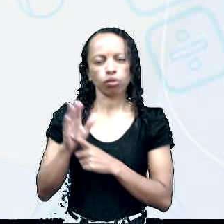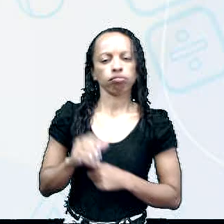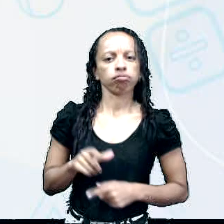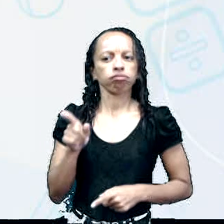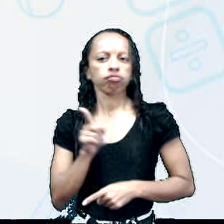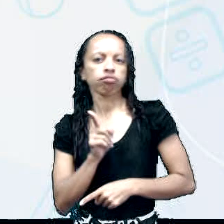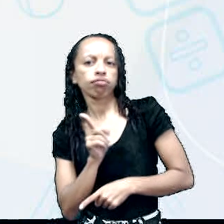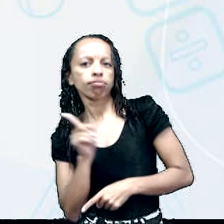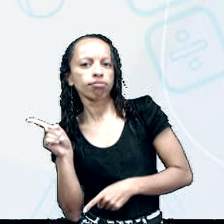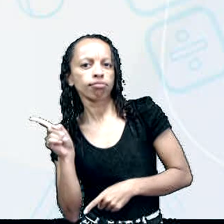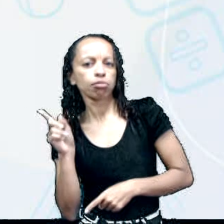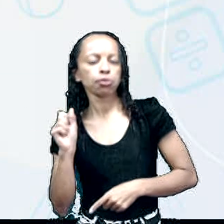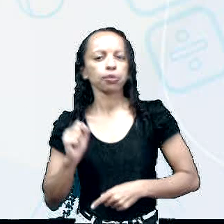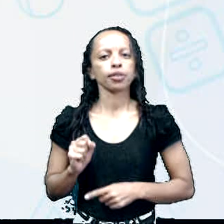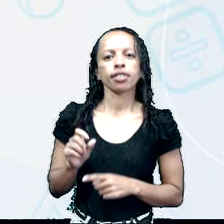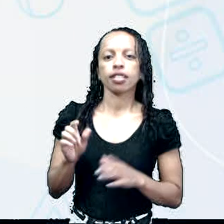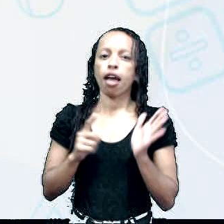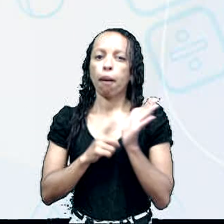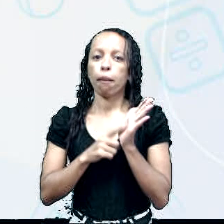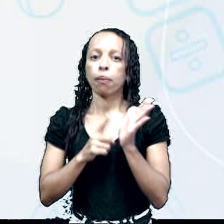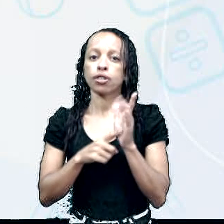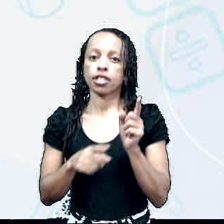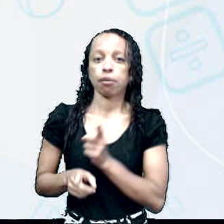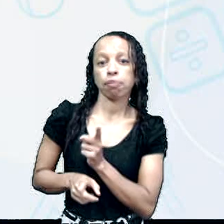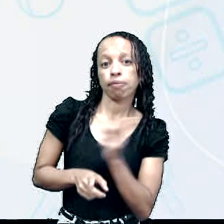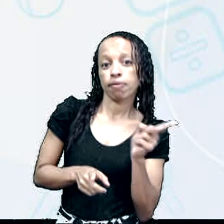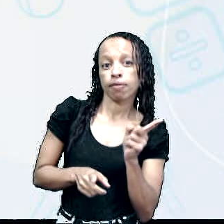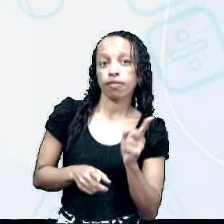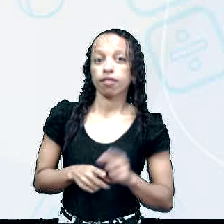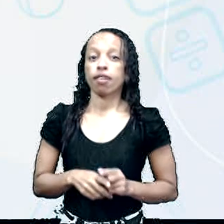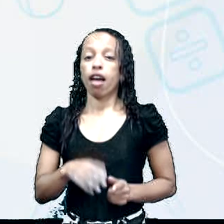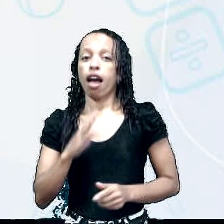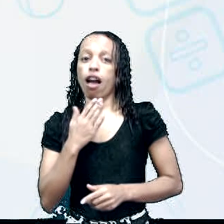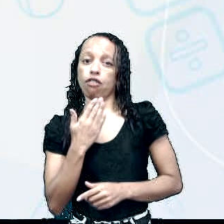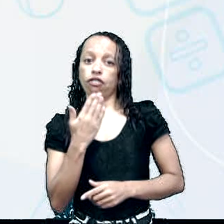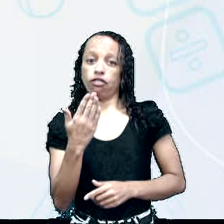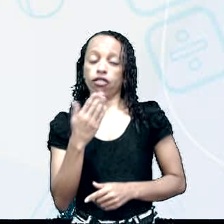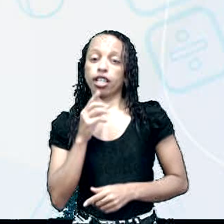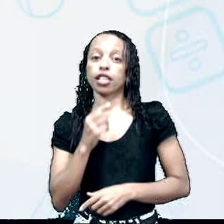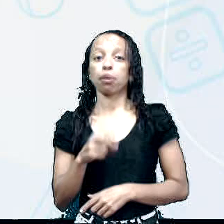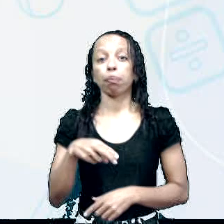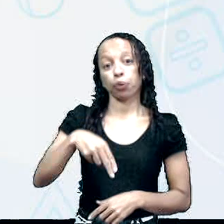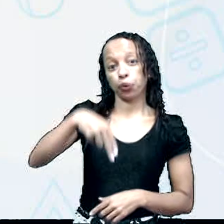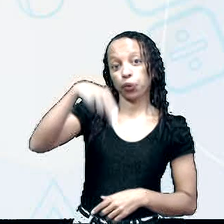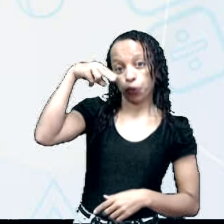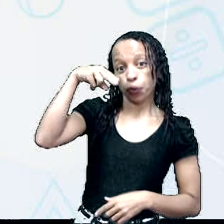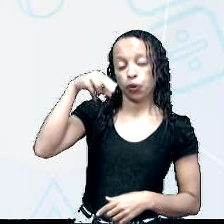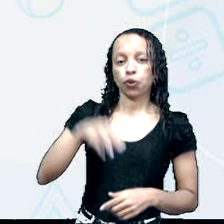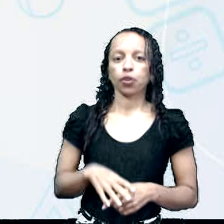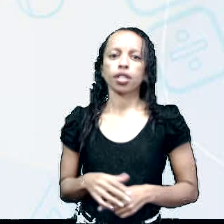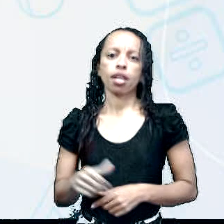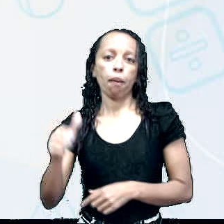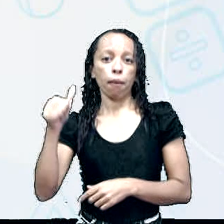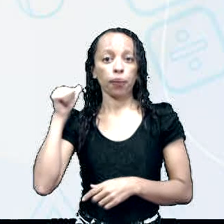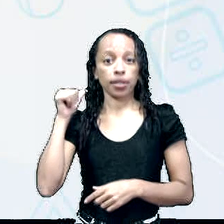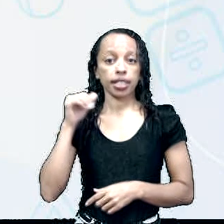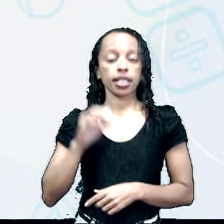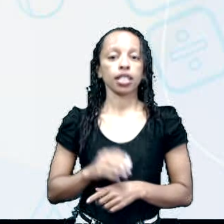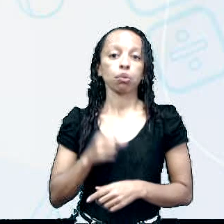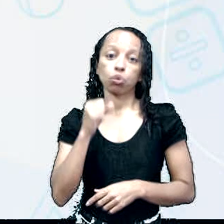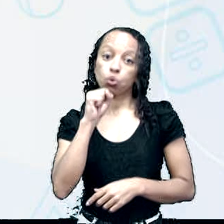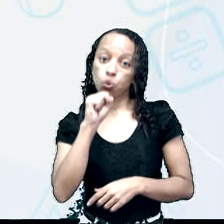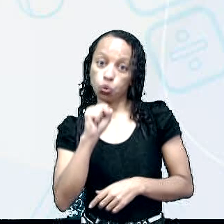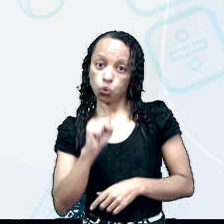a mão esquerda apontando para o Oeste à frente Dele apontando para o norte e a parte de trás dele apontando para o lado